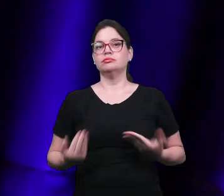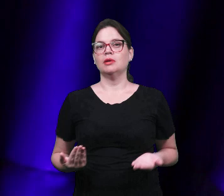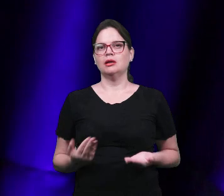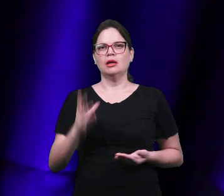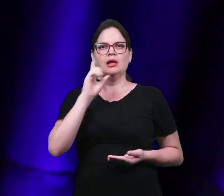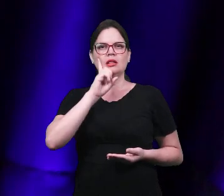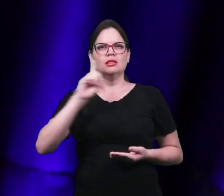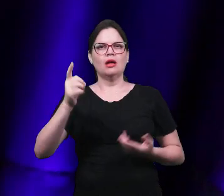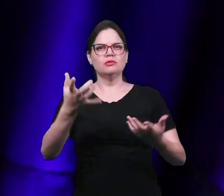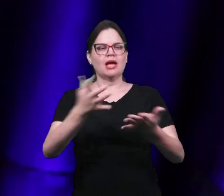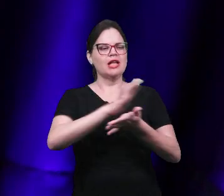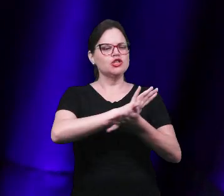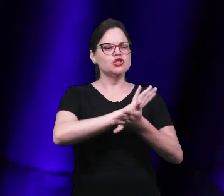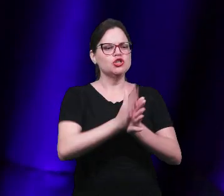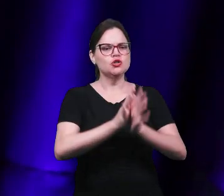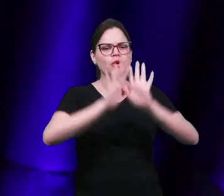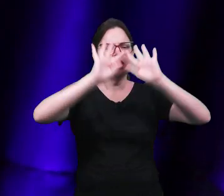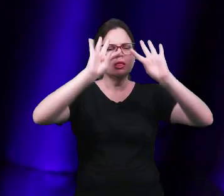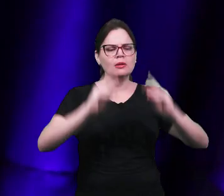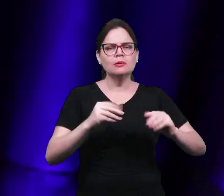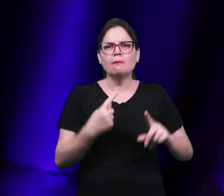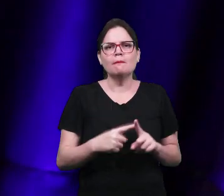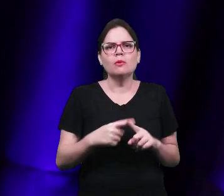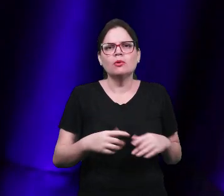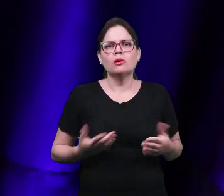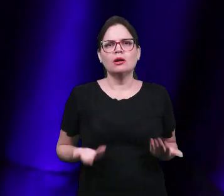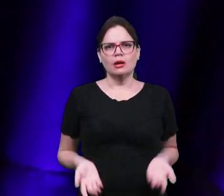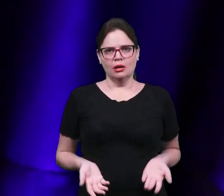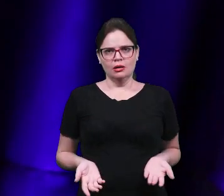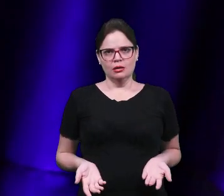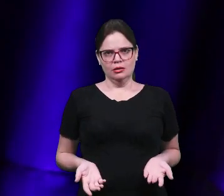tudo? Porque Deus queria